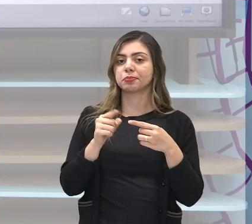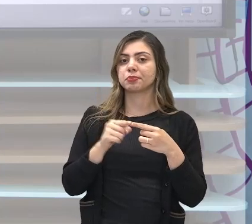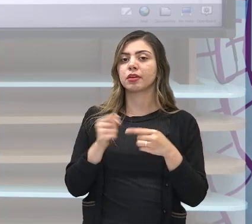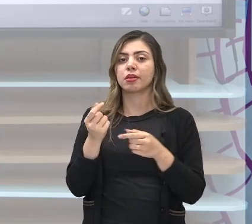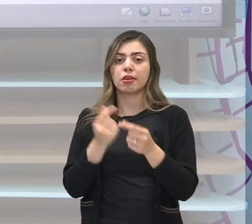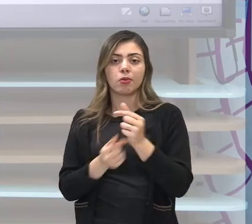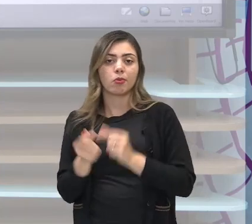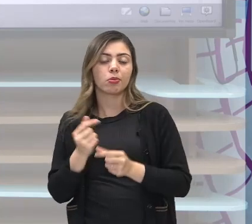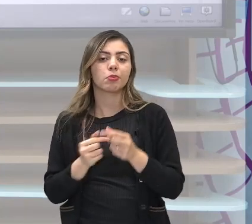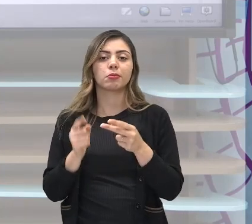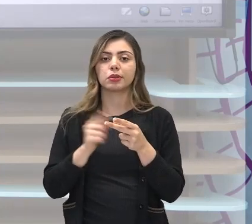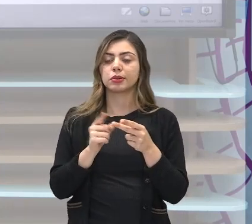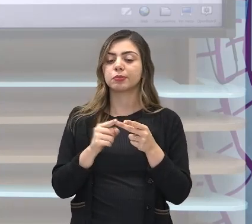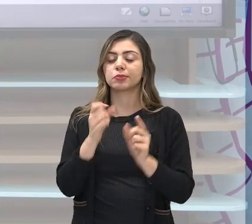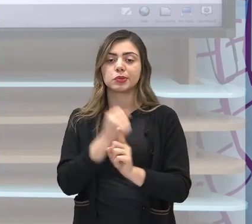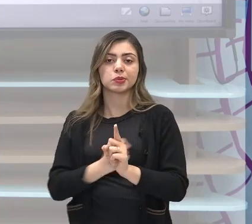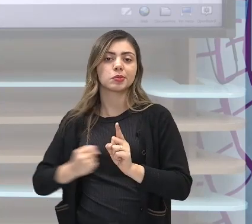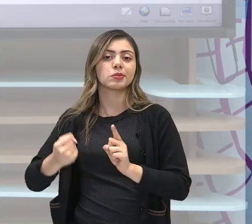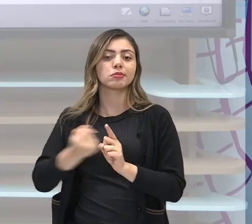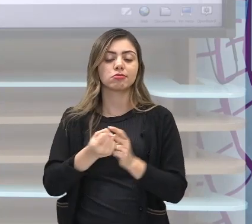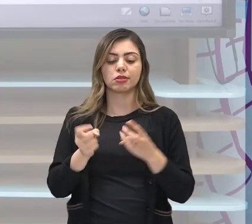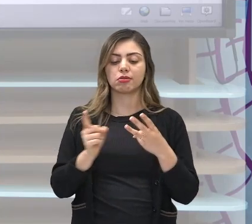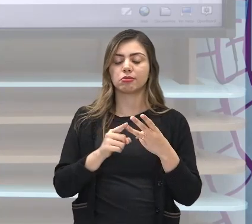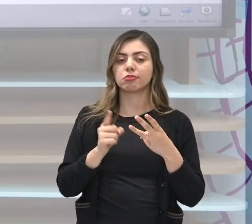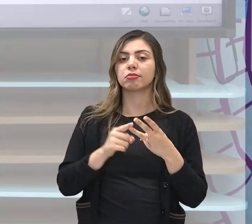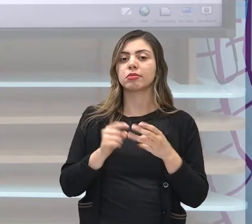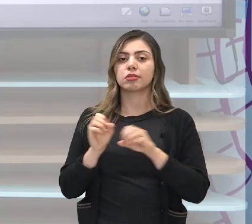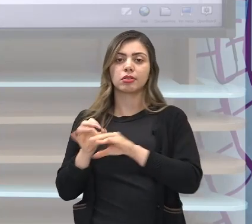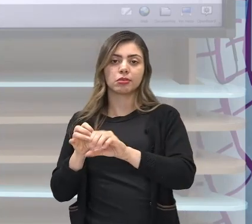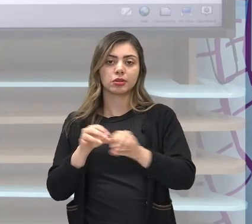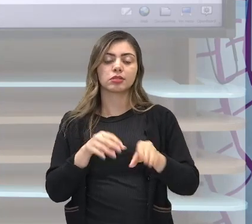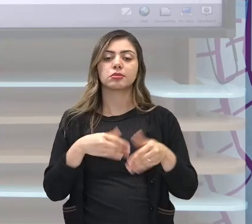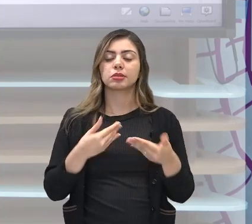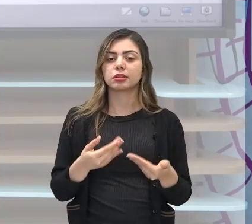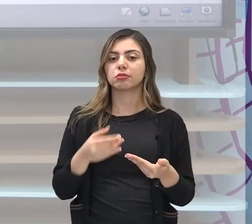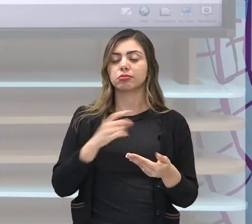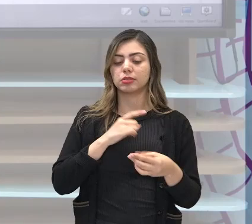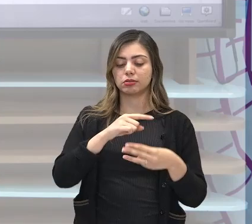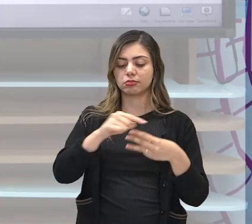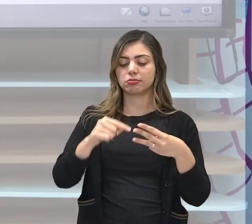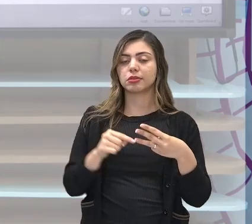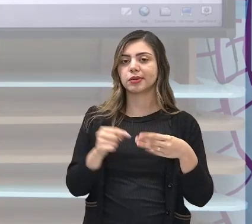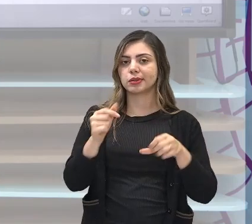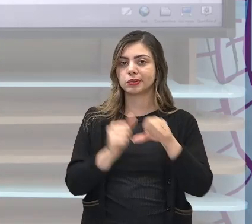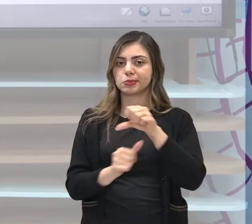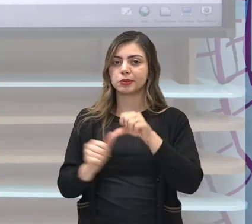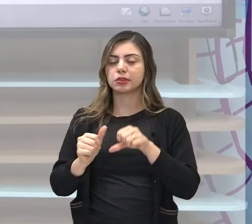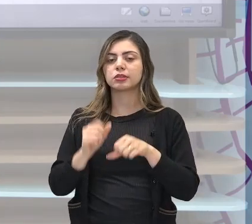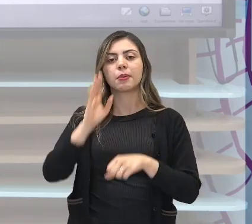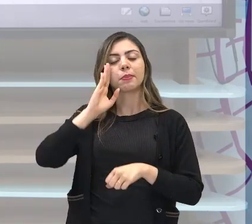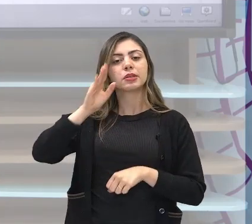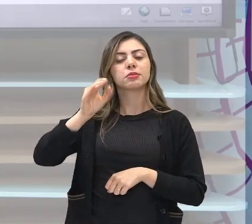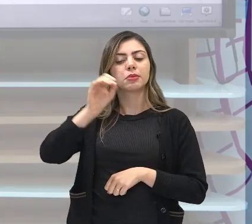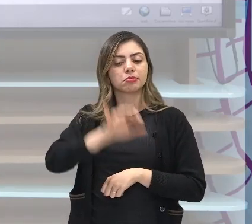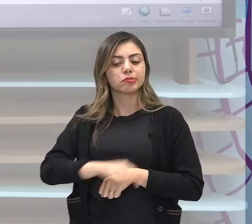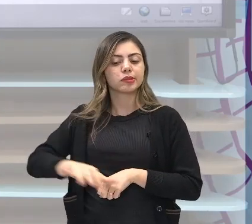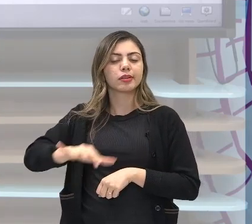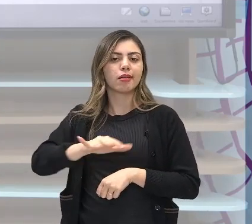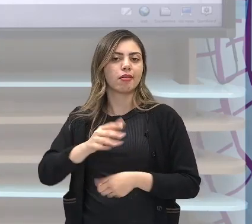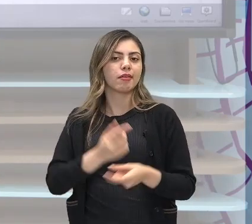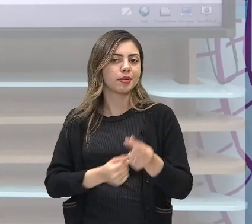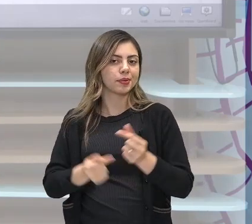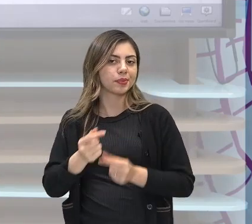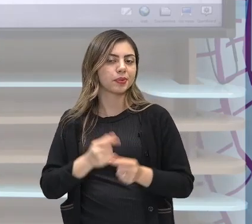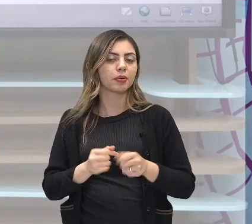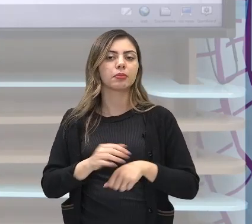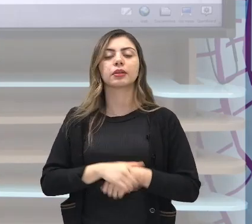e educacionais. Essas mudanças, elas, principalmente no campo econômico,